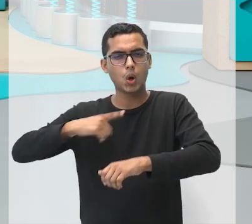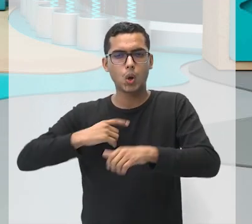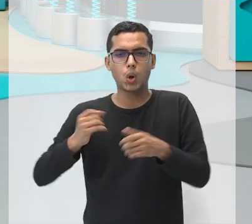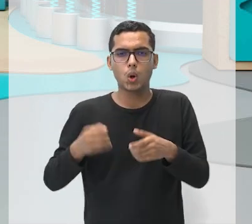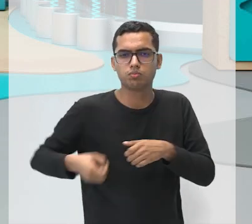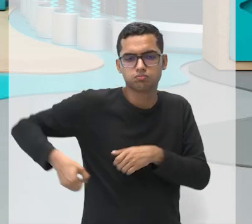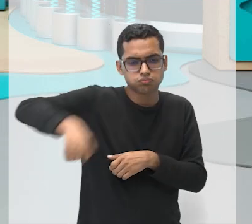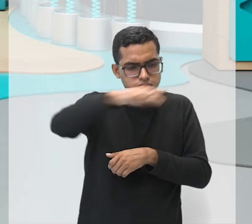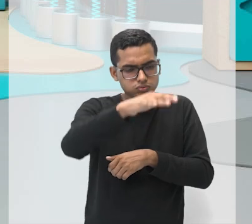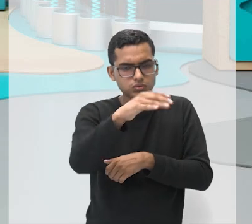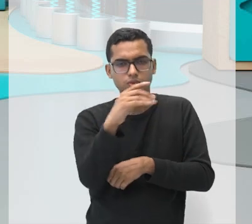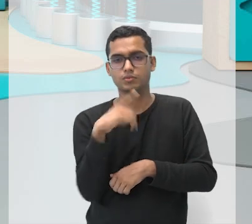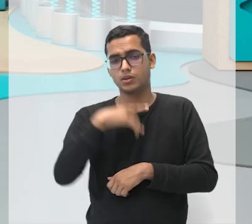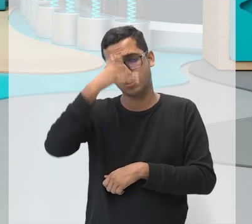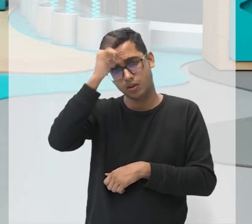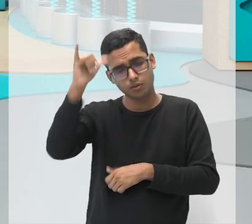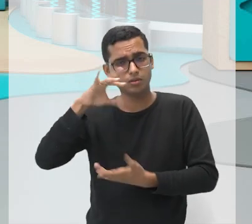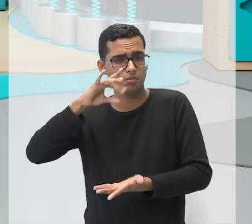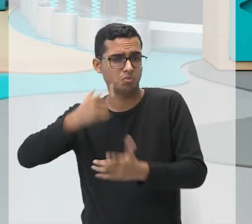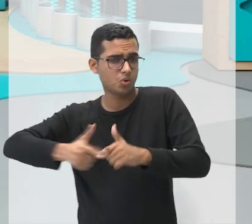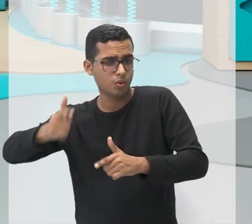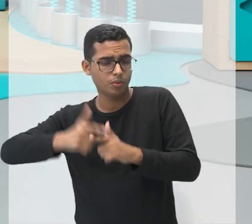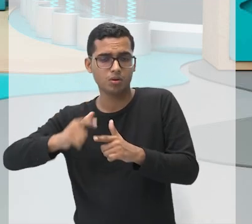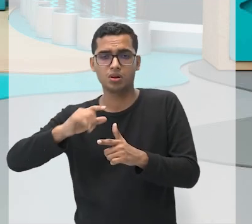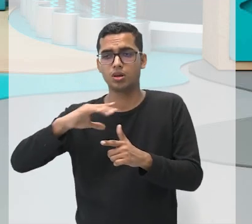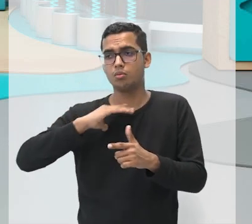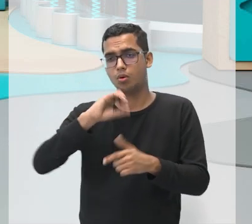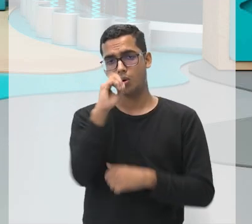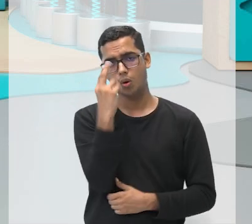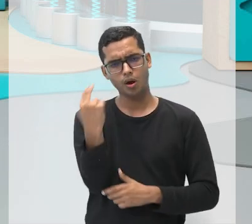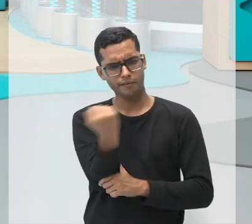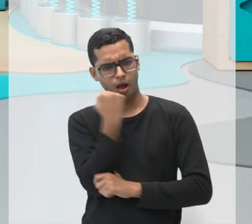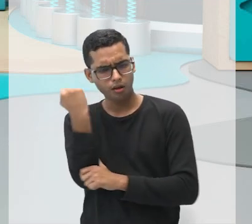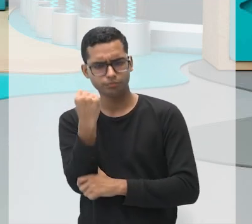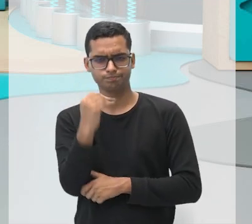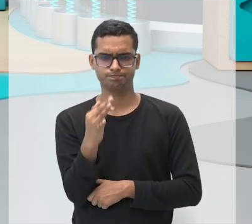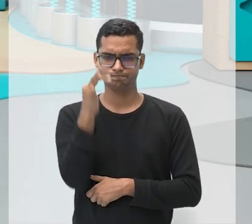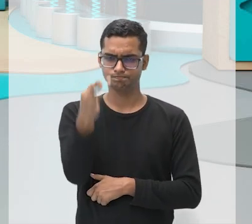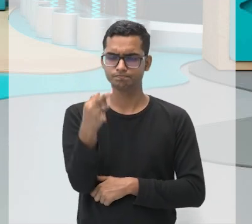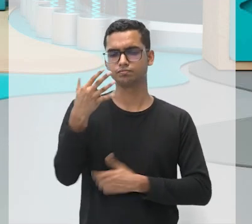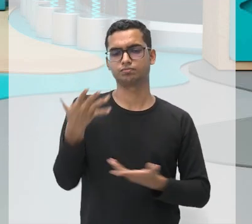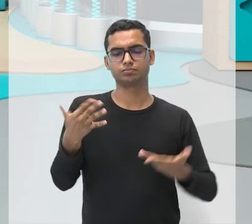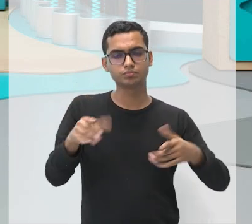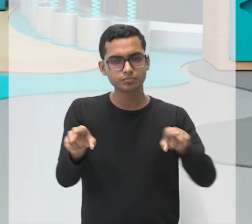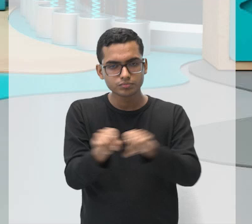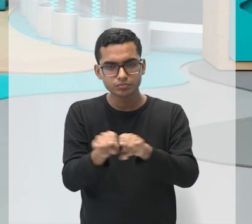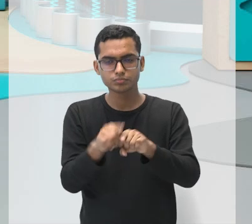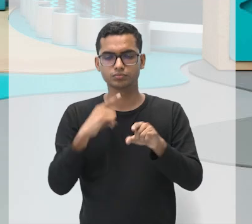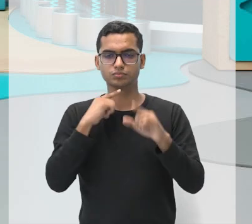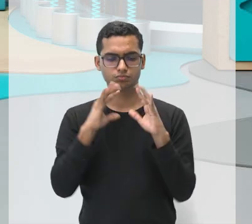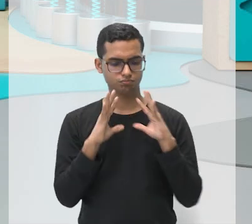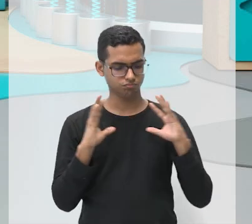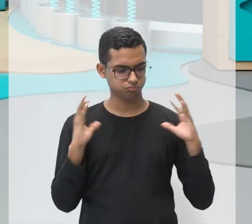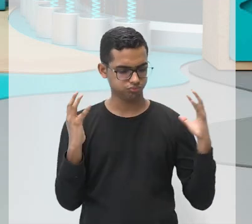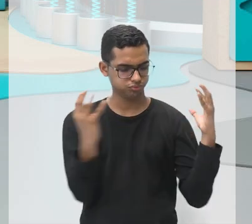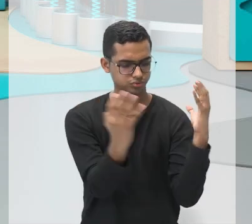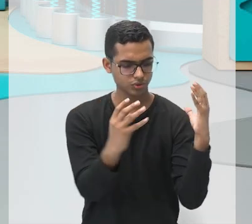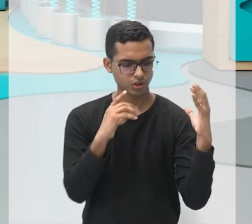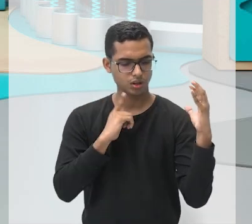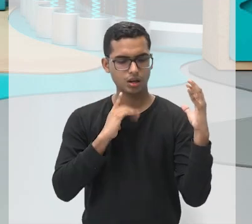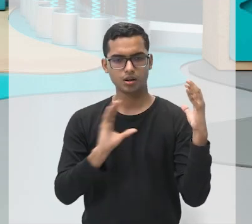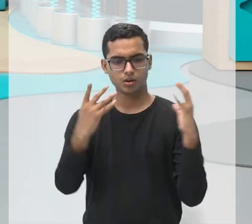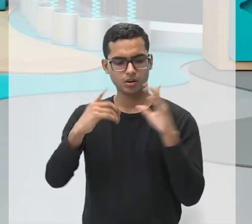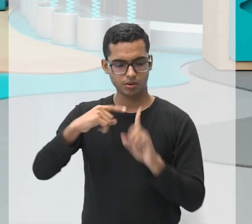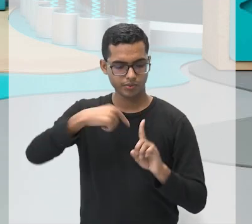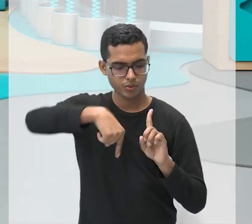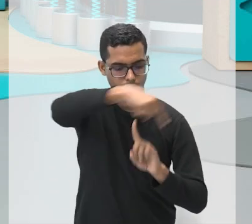lançamento, para que não ocasione nenhum acidente, ela acontece mais fechada ali, com mais proteção. Para a gente observar